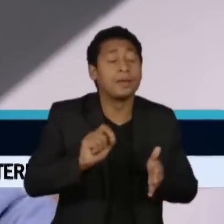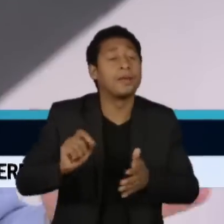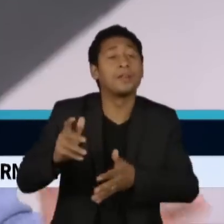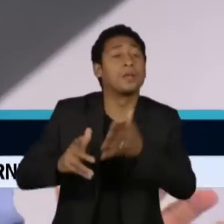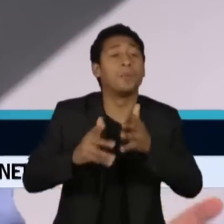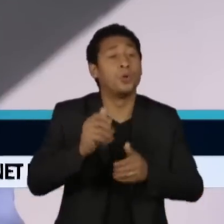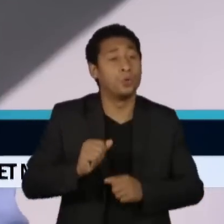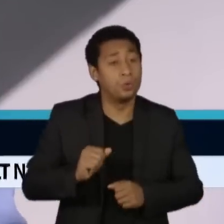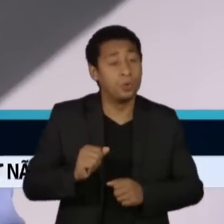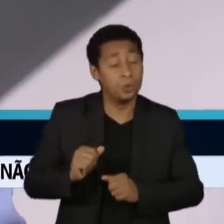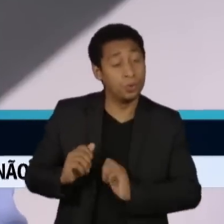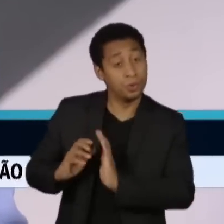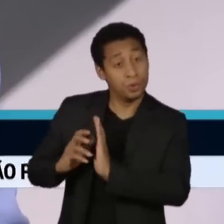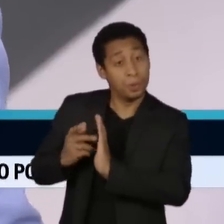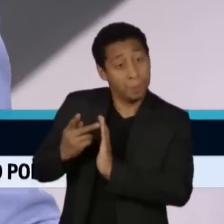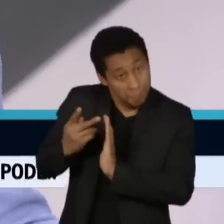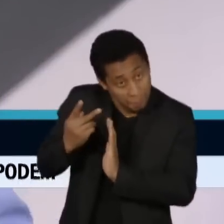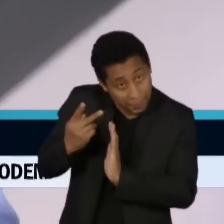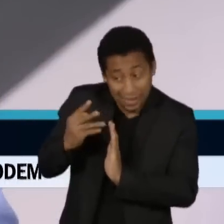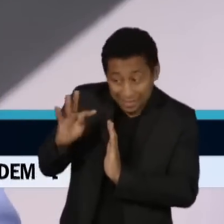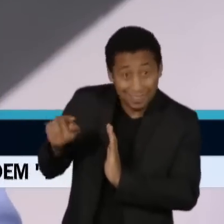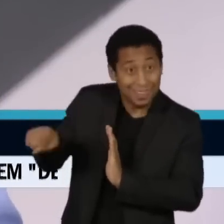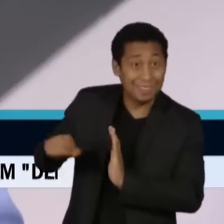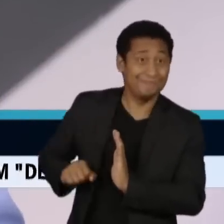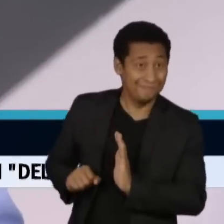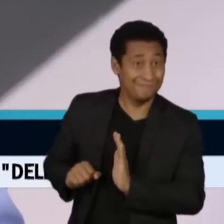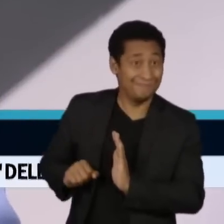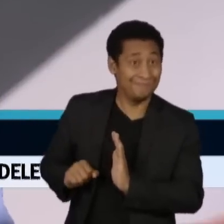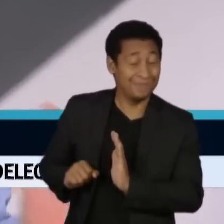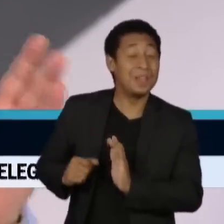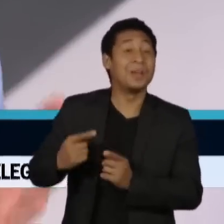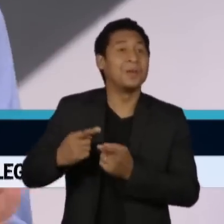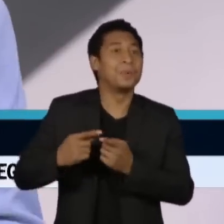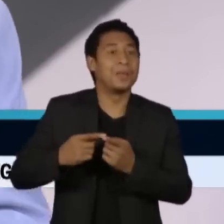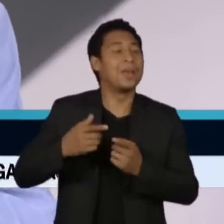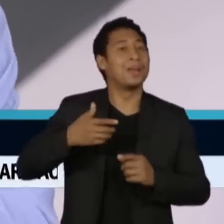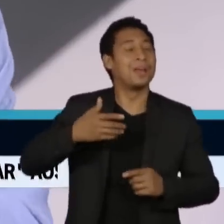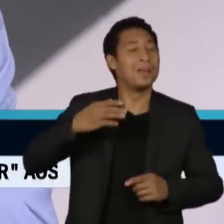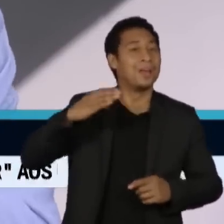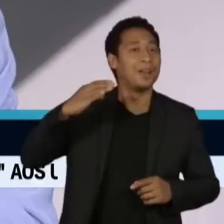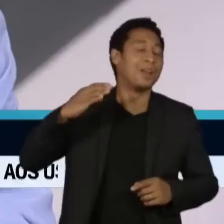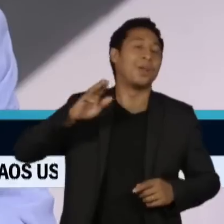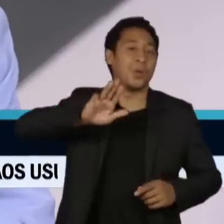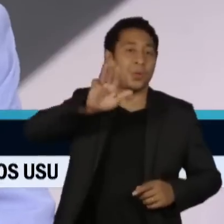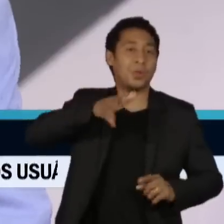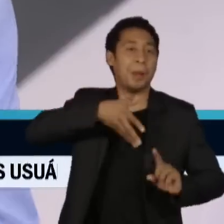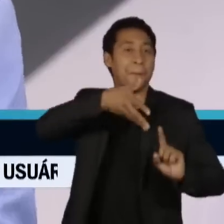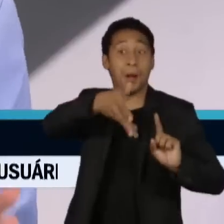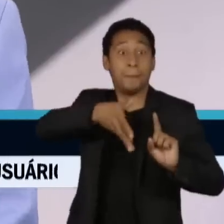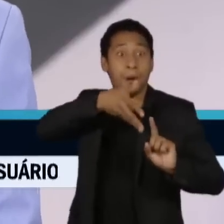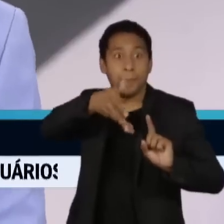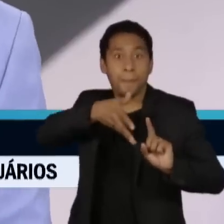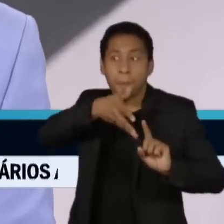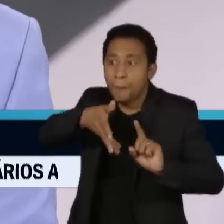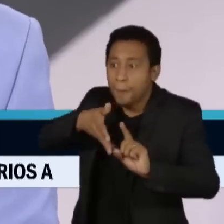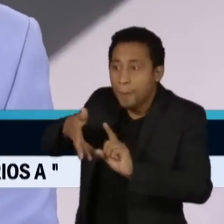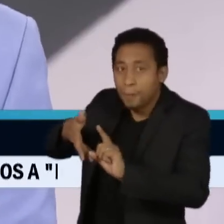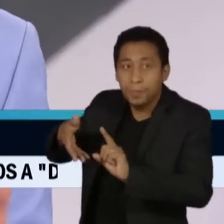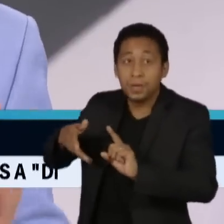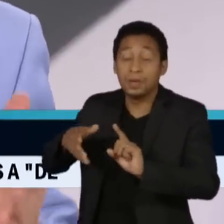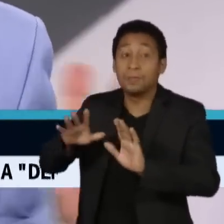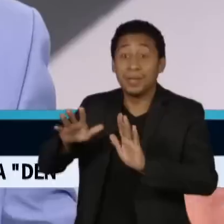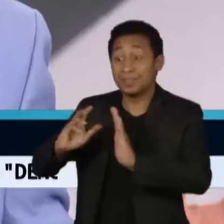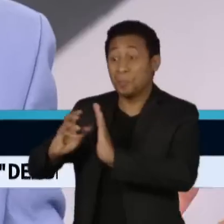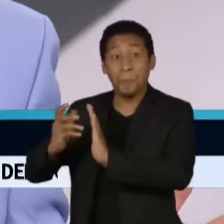aplaudida like ele perde porque o mais importante é entender que ele não ganhou essa